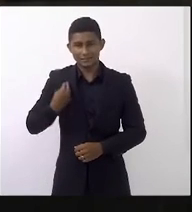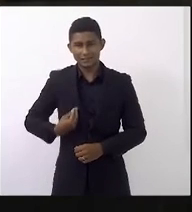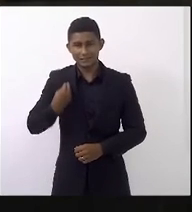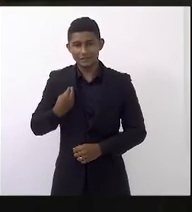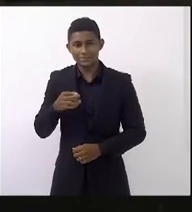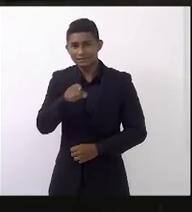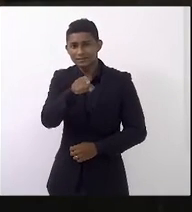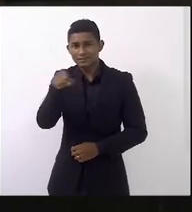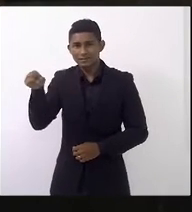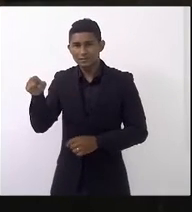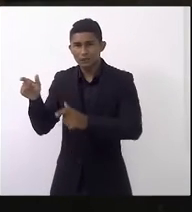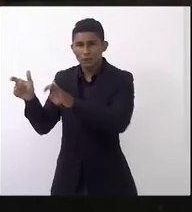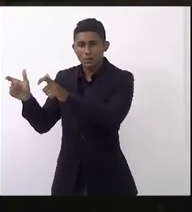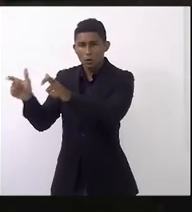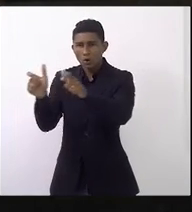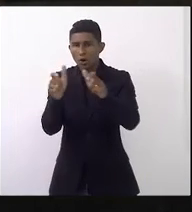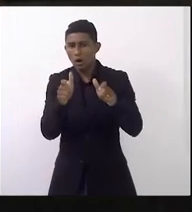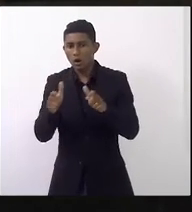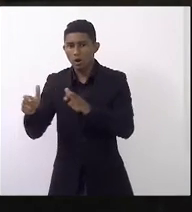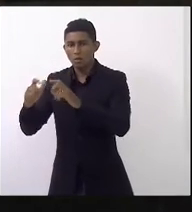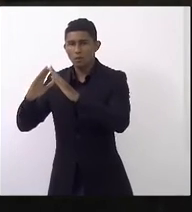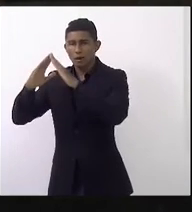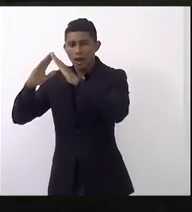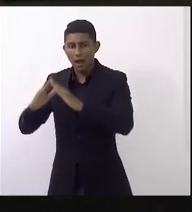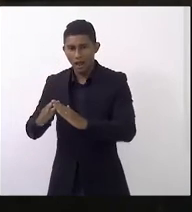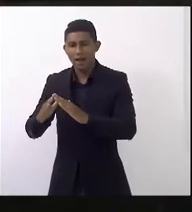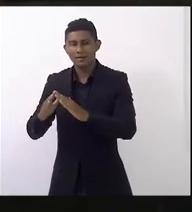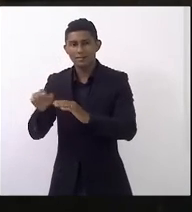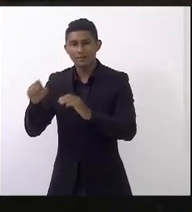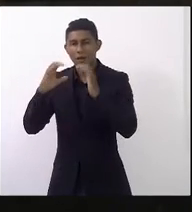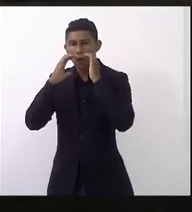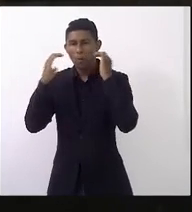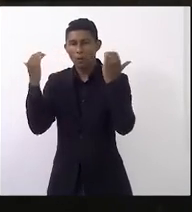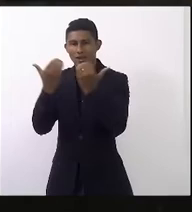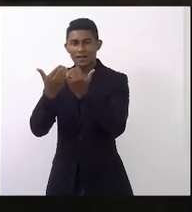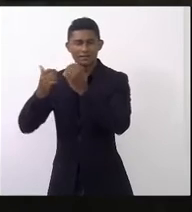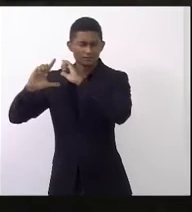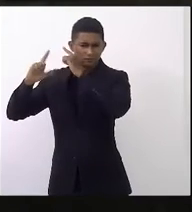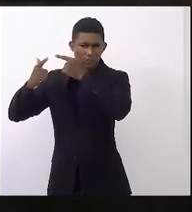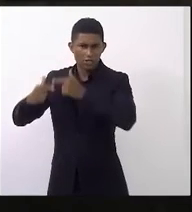nos territórios em comunidades tradicionais, porque são